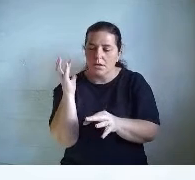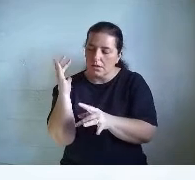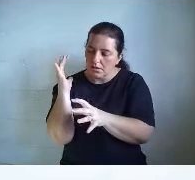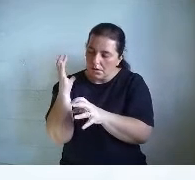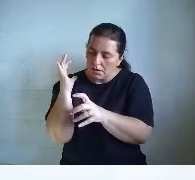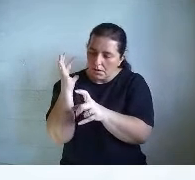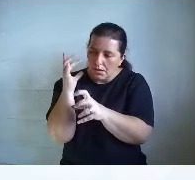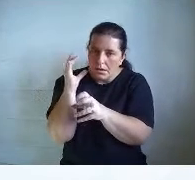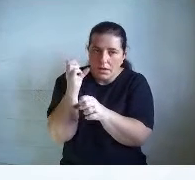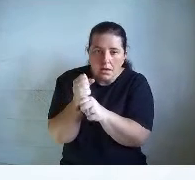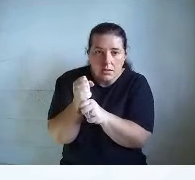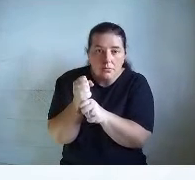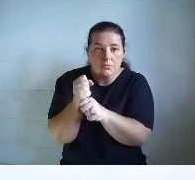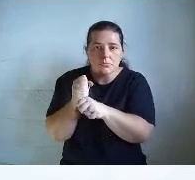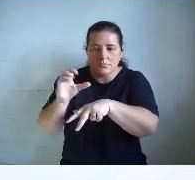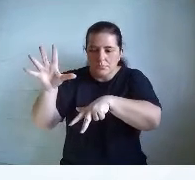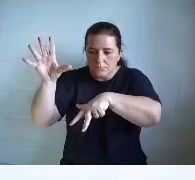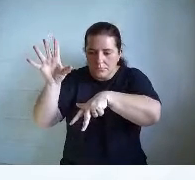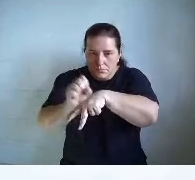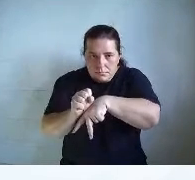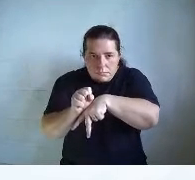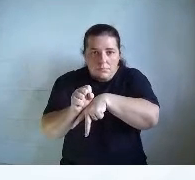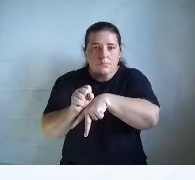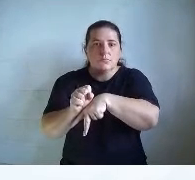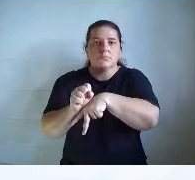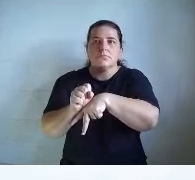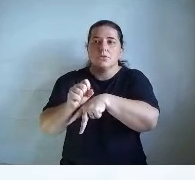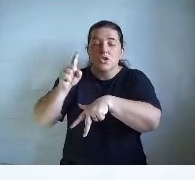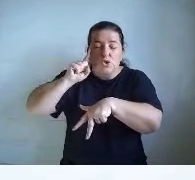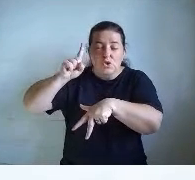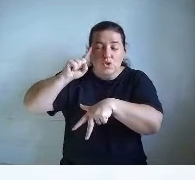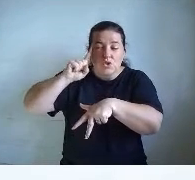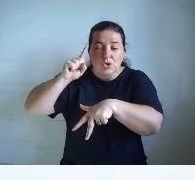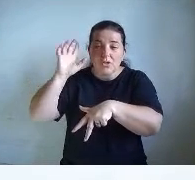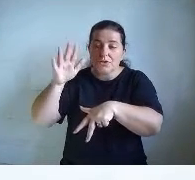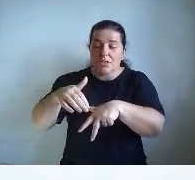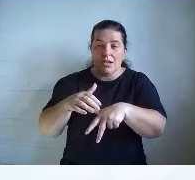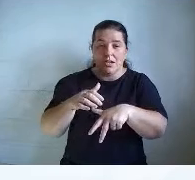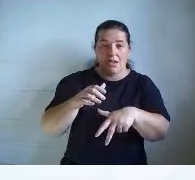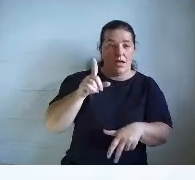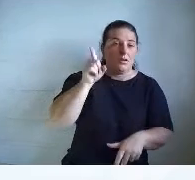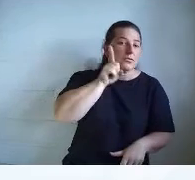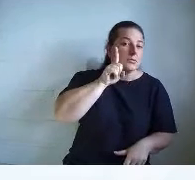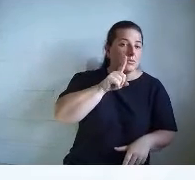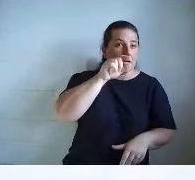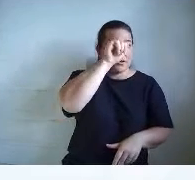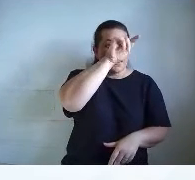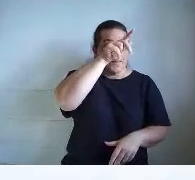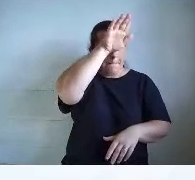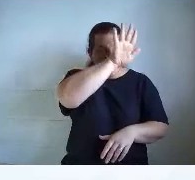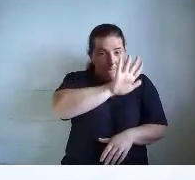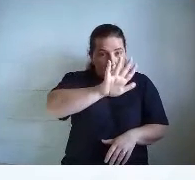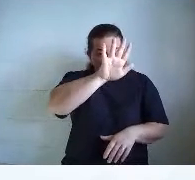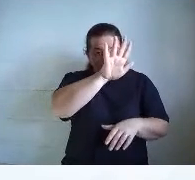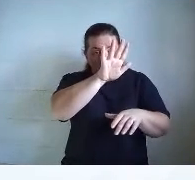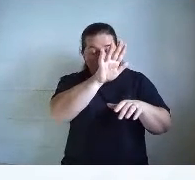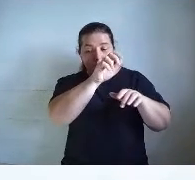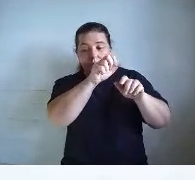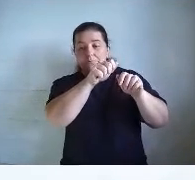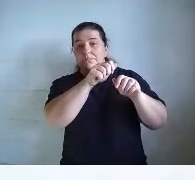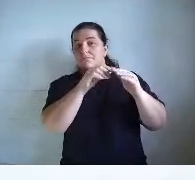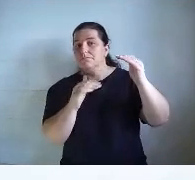casos diários, e aqui realmente a gente tem ultrapassado os Estados Unidos, que é um país que estava à